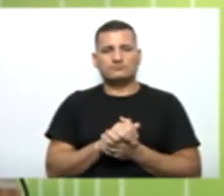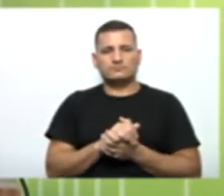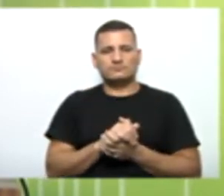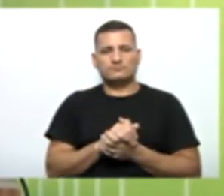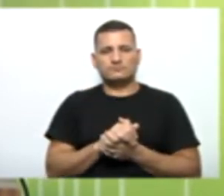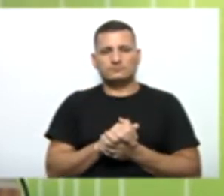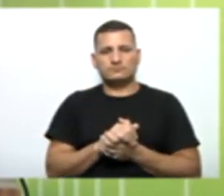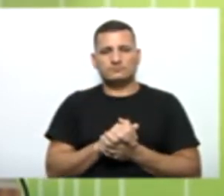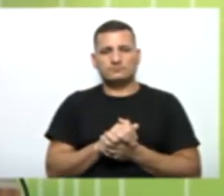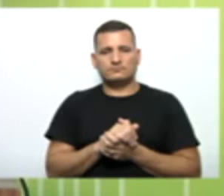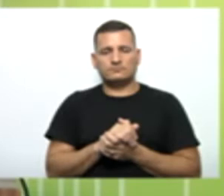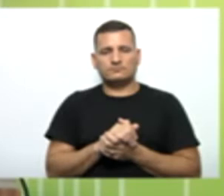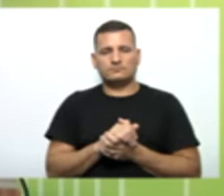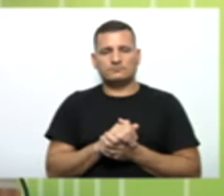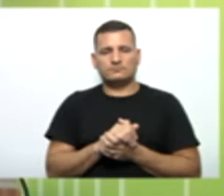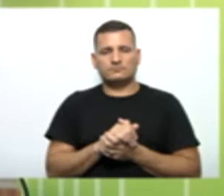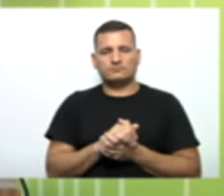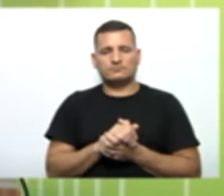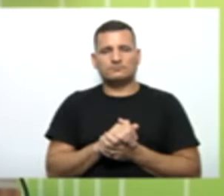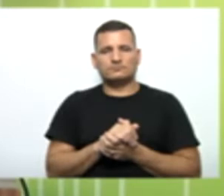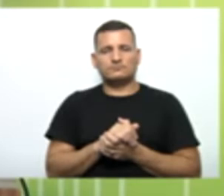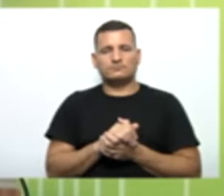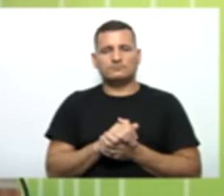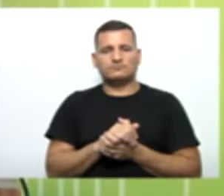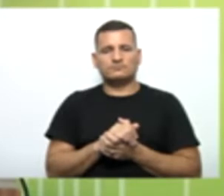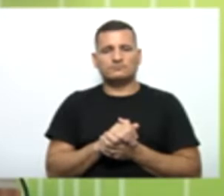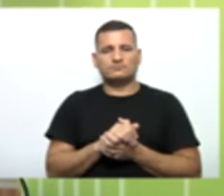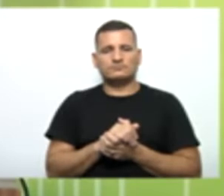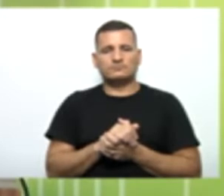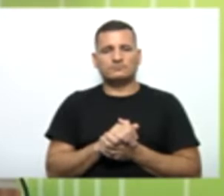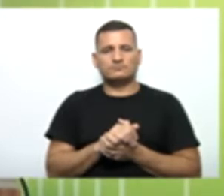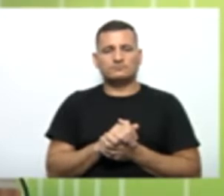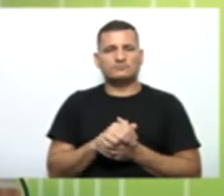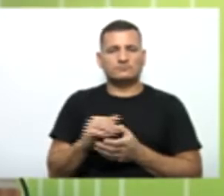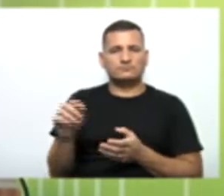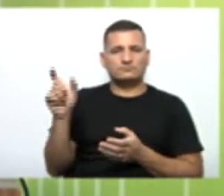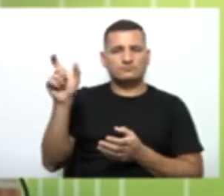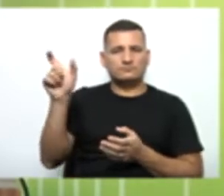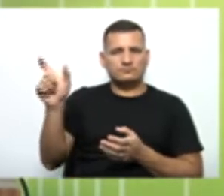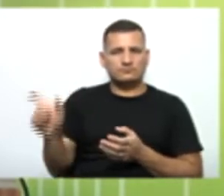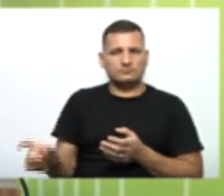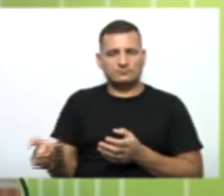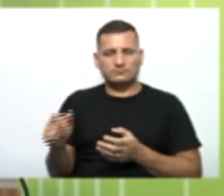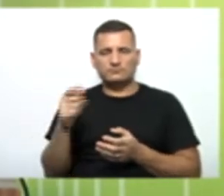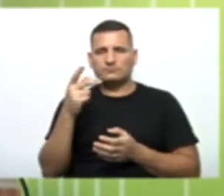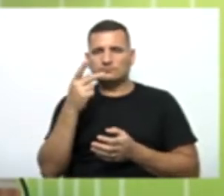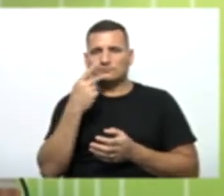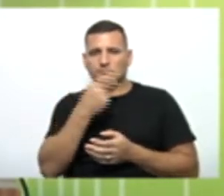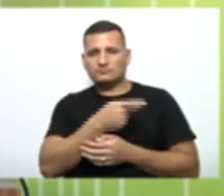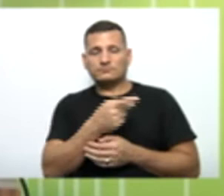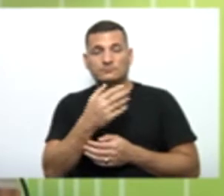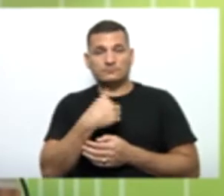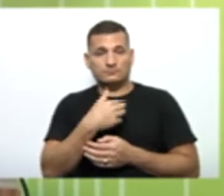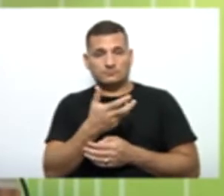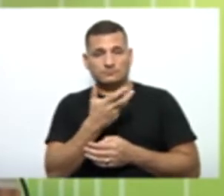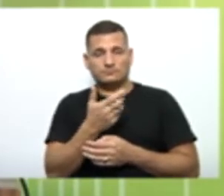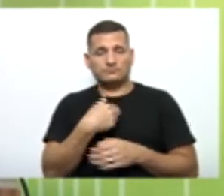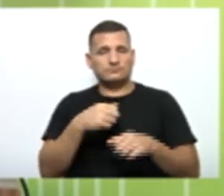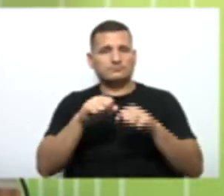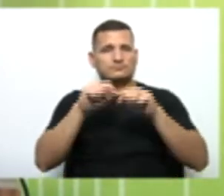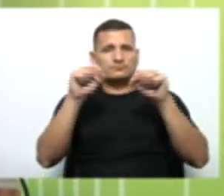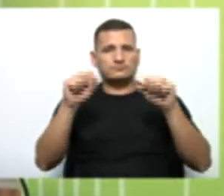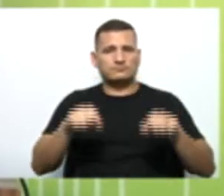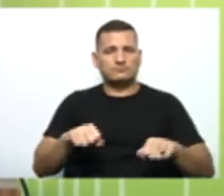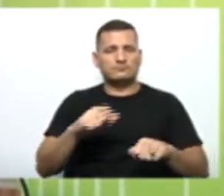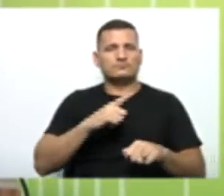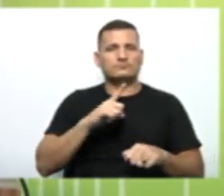muito generalizada. Então, assim, ó, quando o cliente fala, ó, eu quero que o meu sistema esteja a